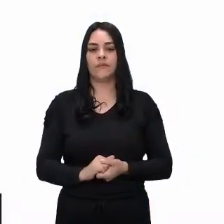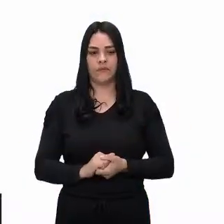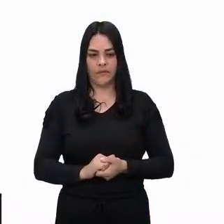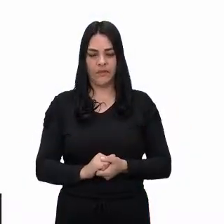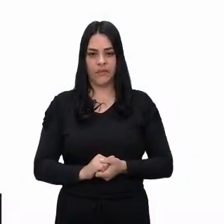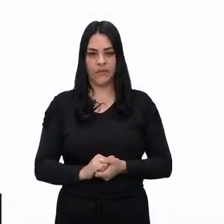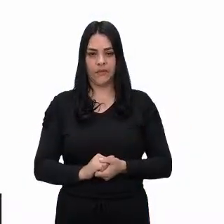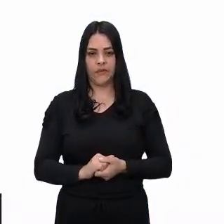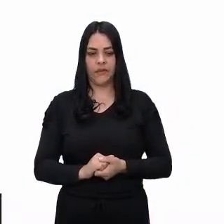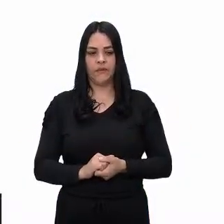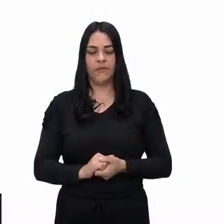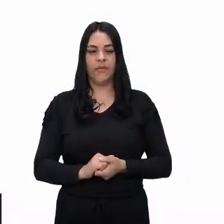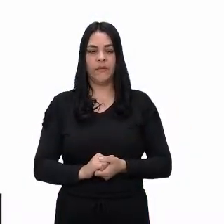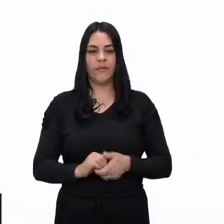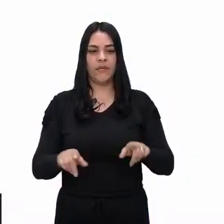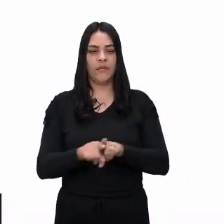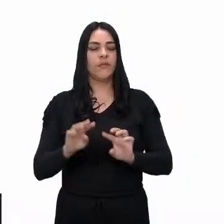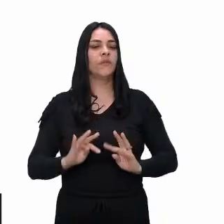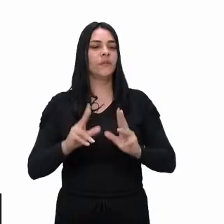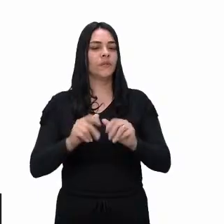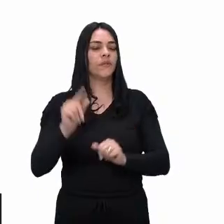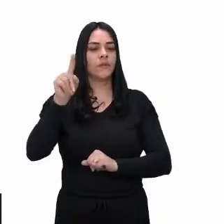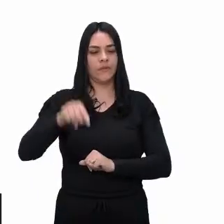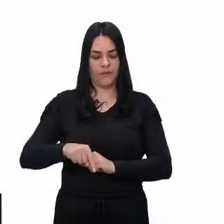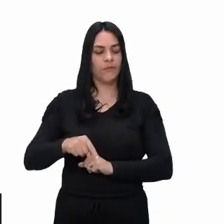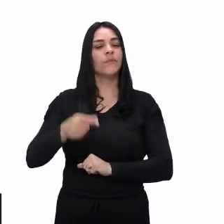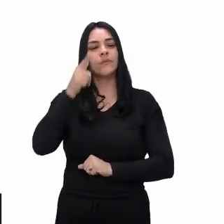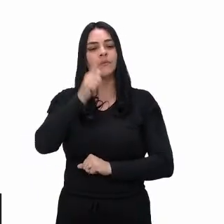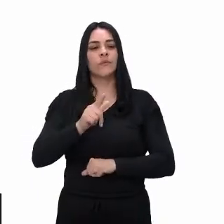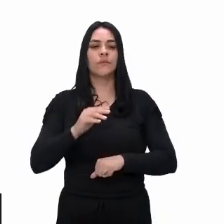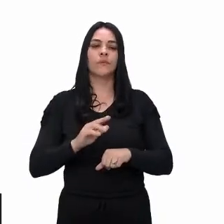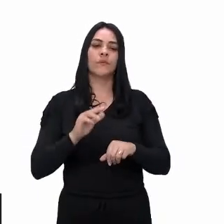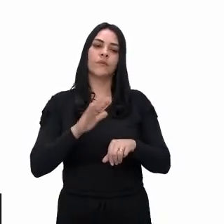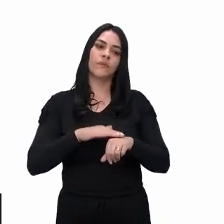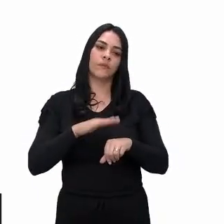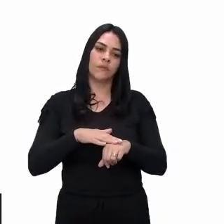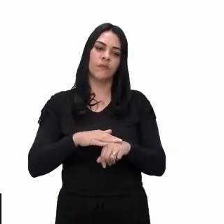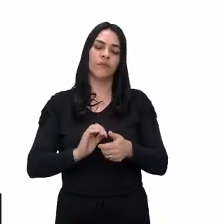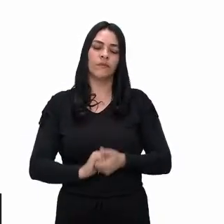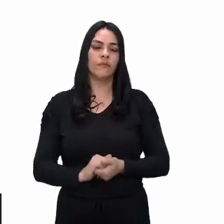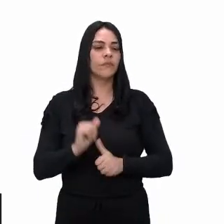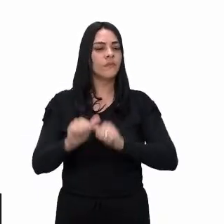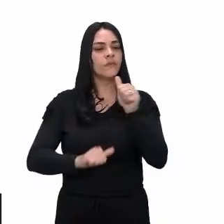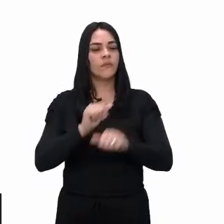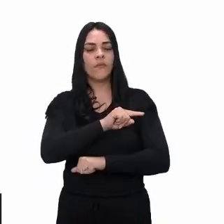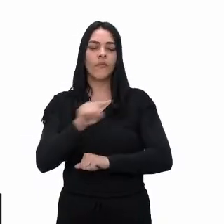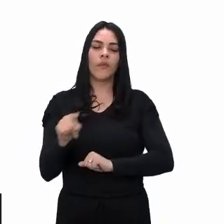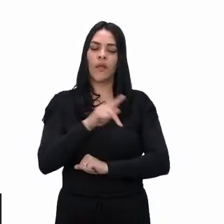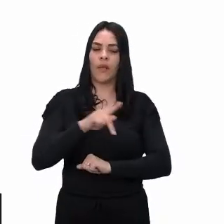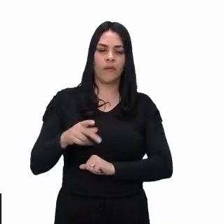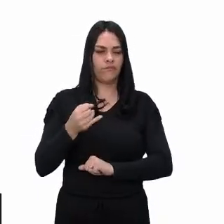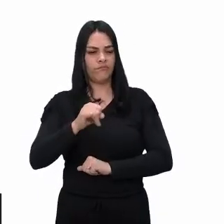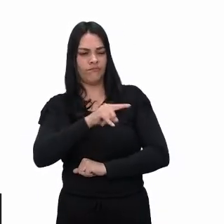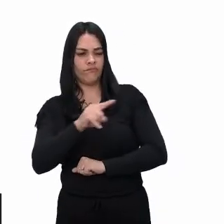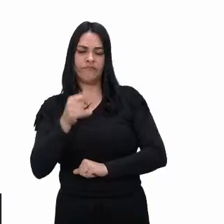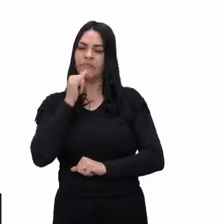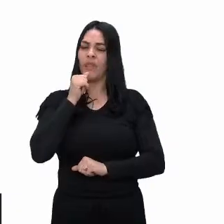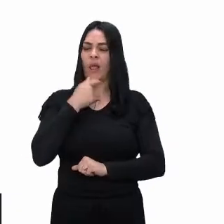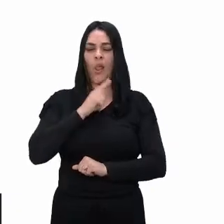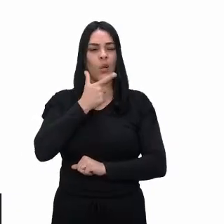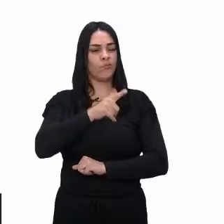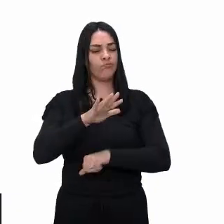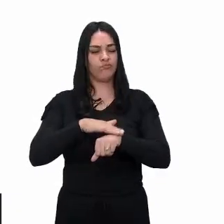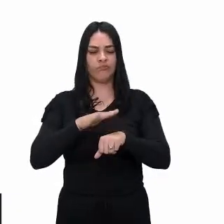resíduos? Qual é a ação hoje que eu consigo mudar? Você, como professor, se você ainda não tem